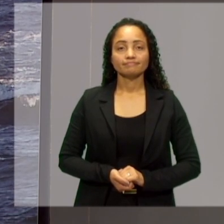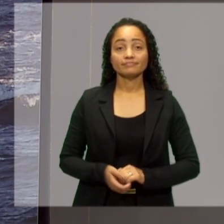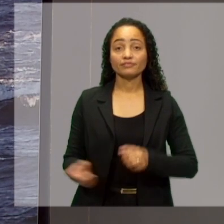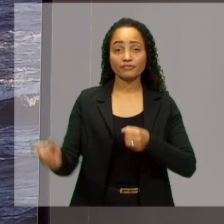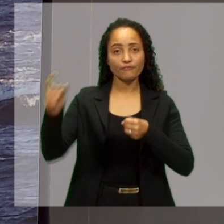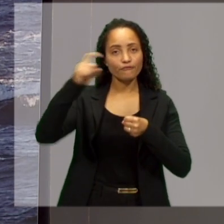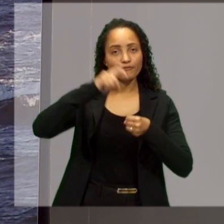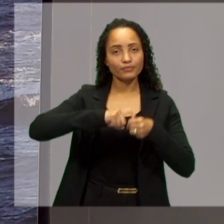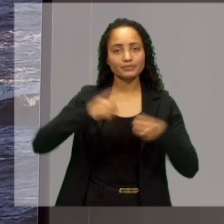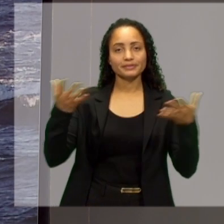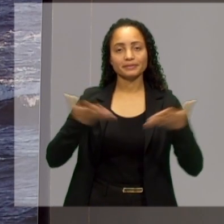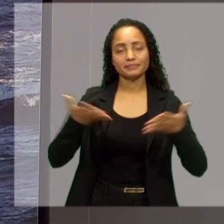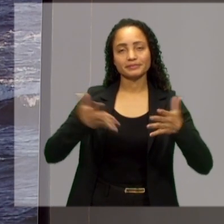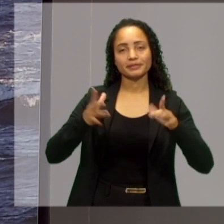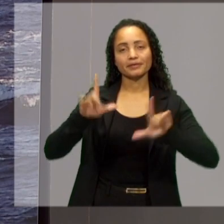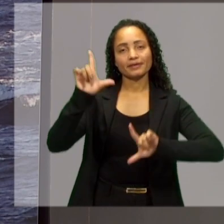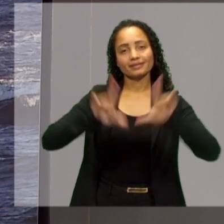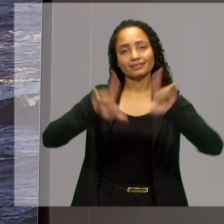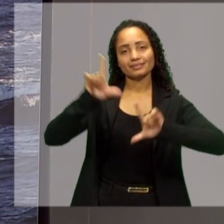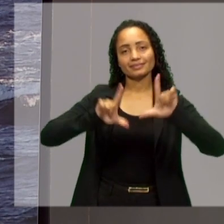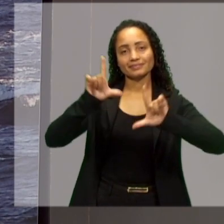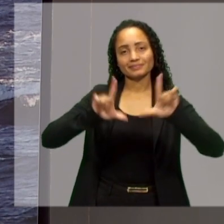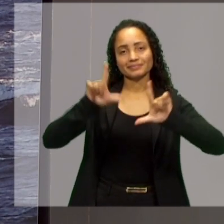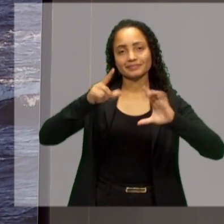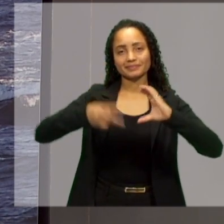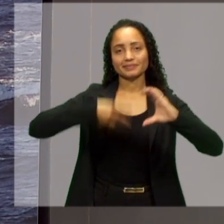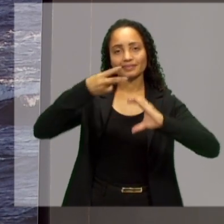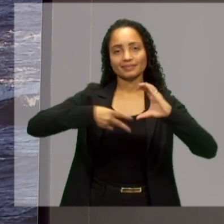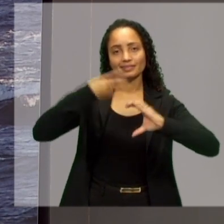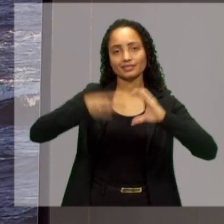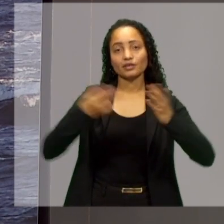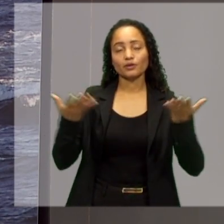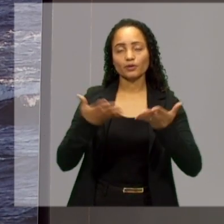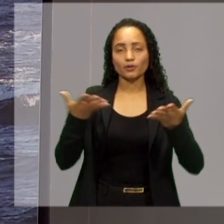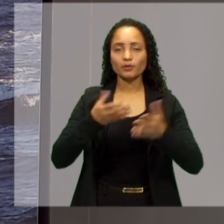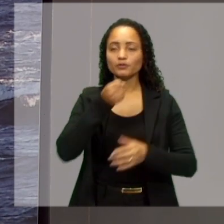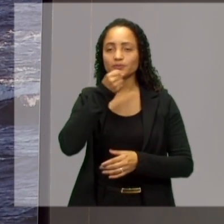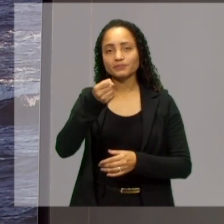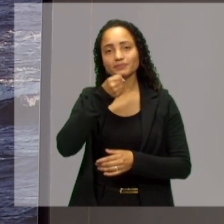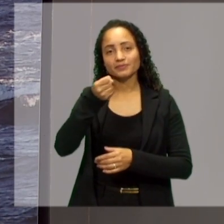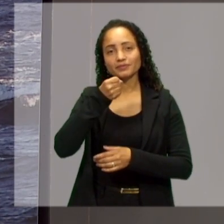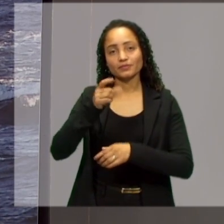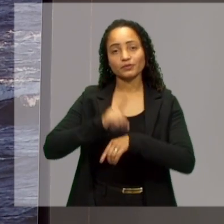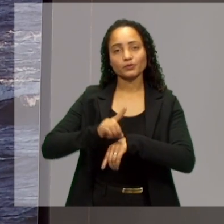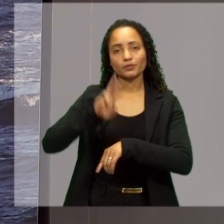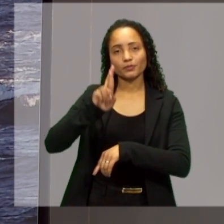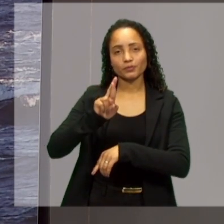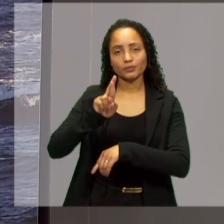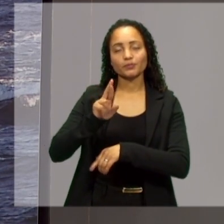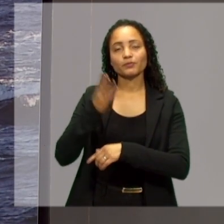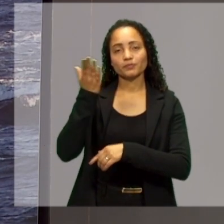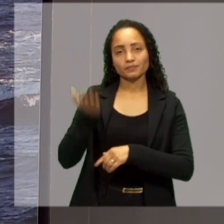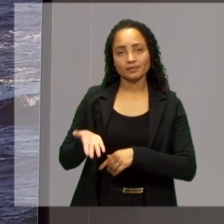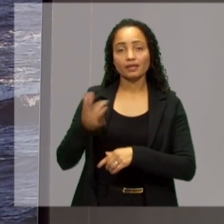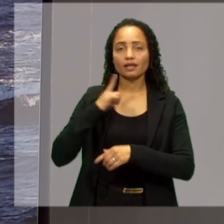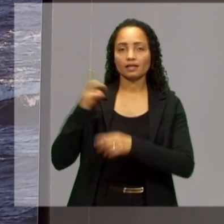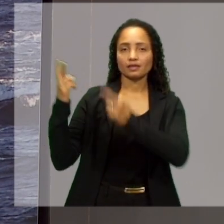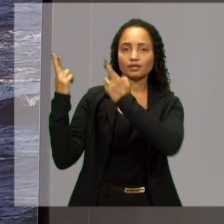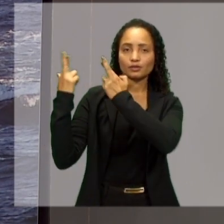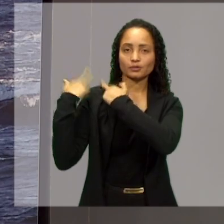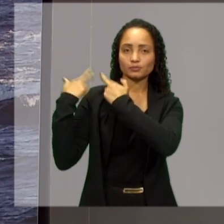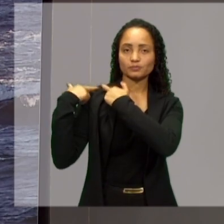Voltamos aqui no Câmara Aberta, que hoje entrevista o Dr. Alisson Tarley Nolli, que é o defensor público responsável pela